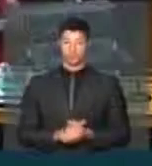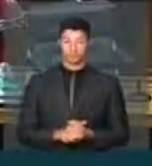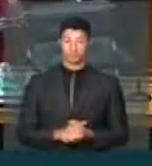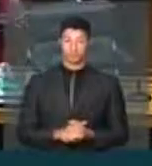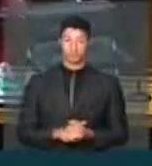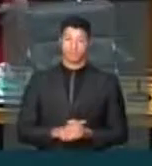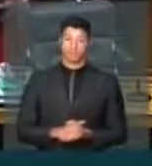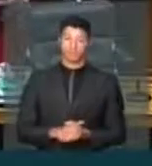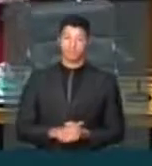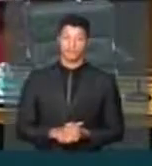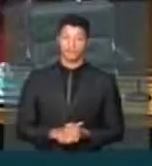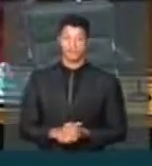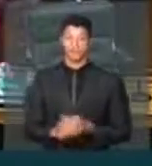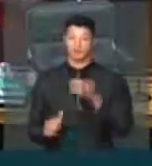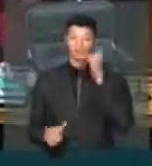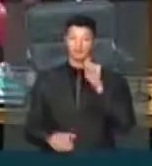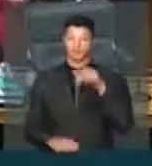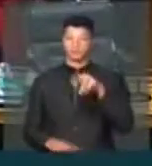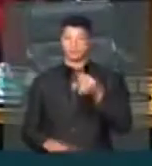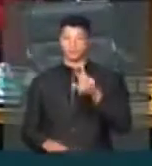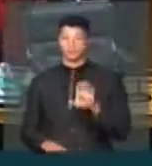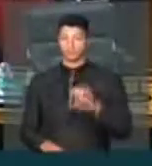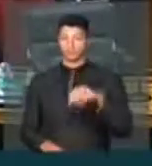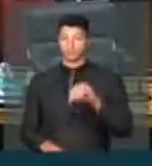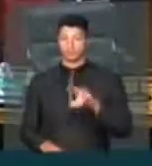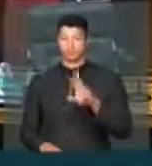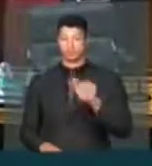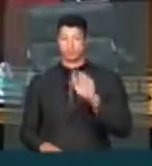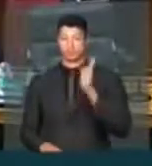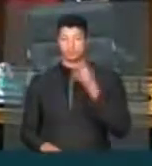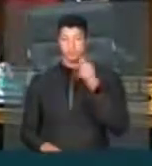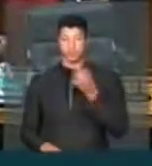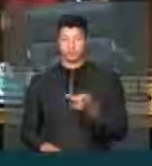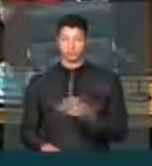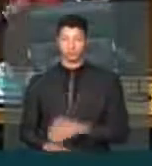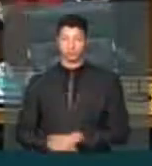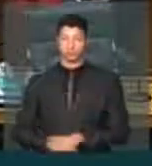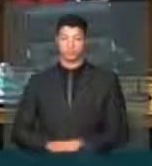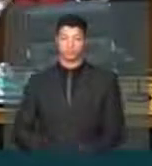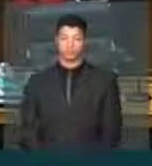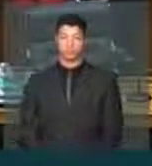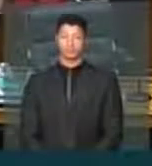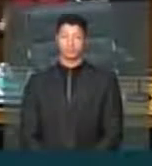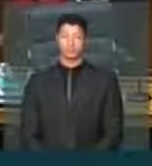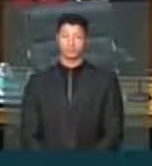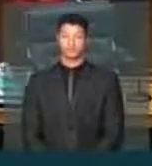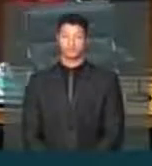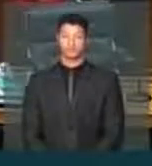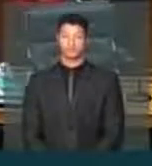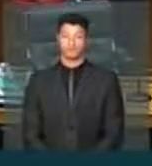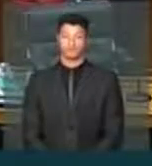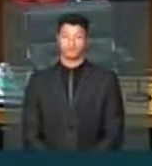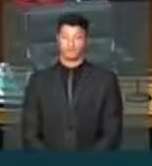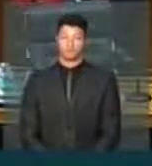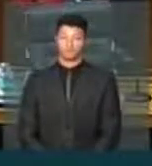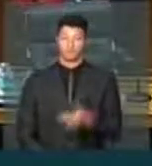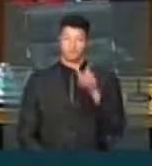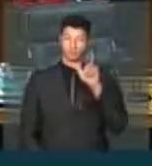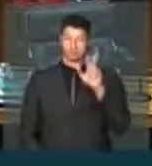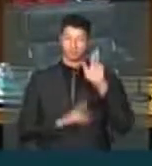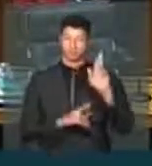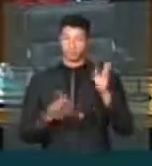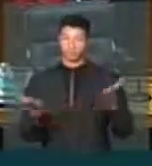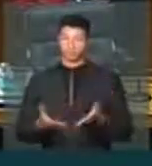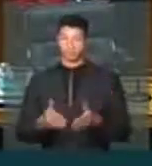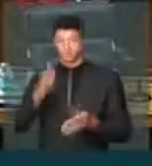Deputado André Moura. Presidente André Moura já falou, agora o Tomás está pedindo aqui. Senhor presidente. Não, falou antes como líder,